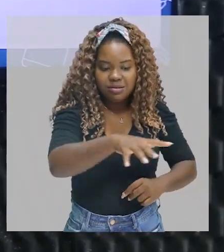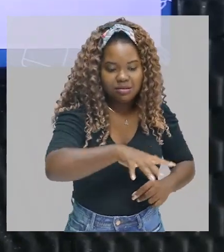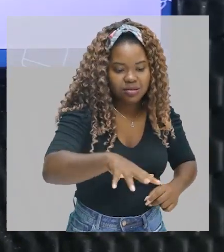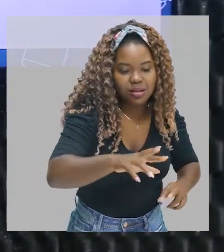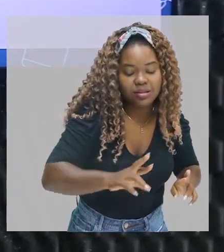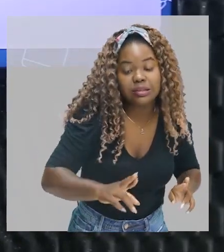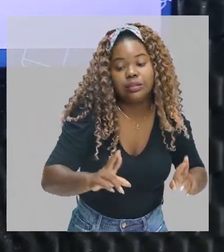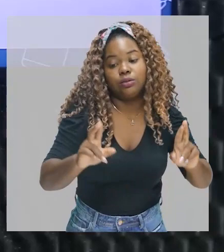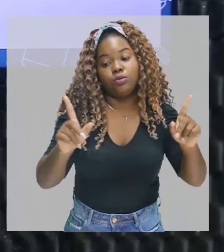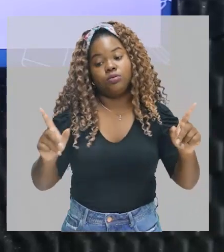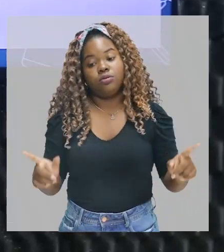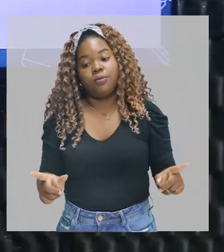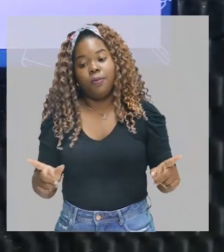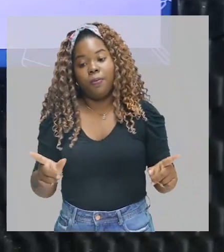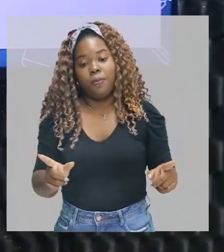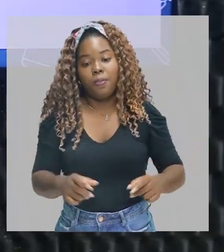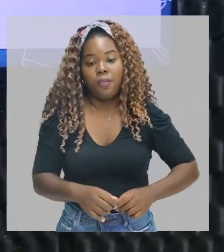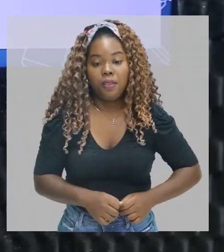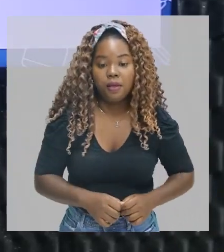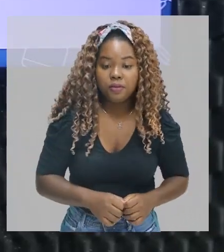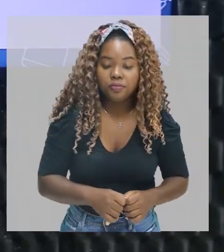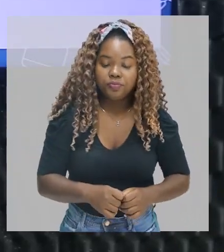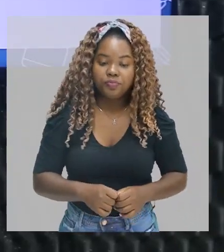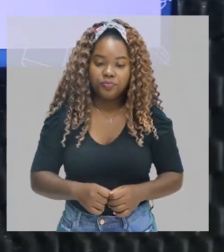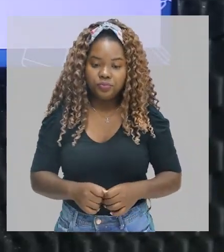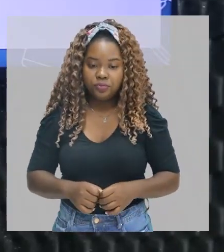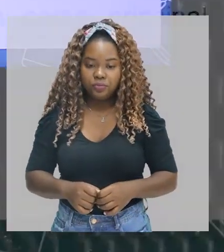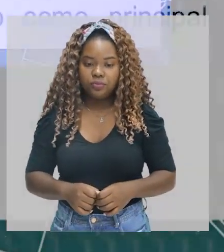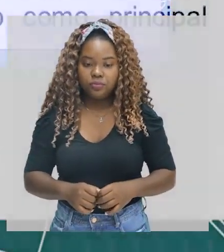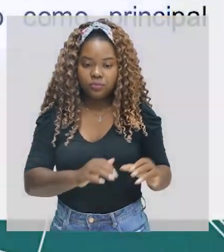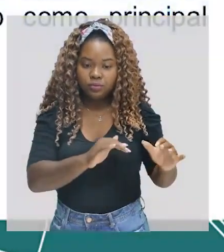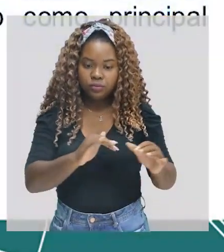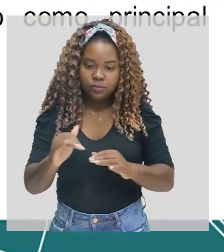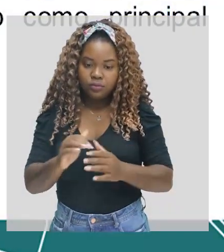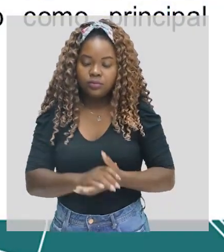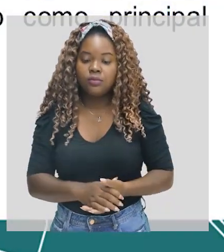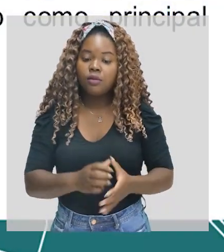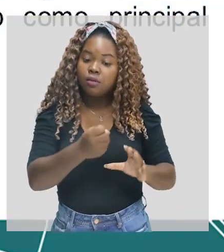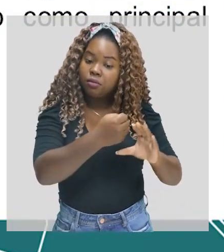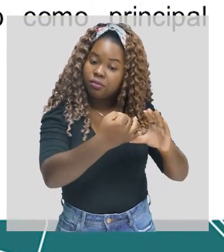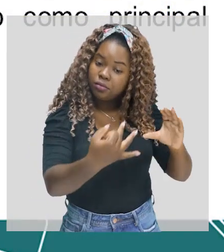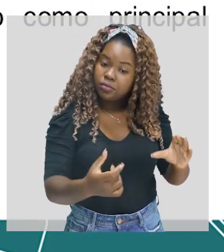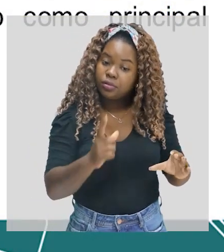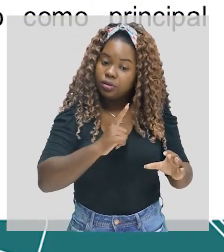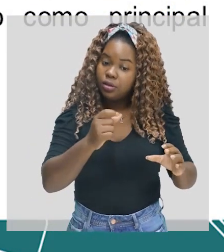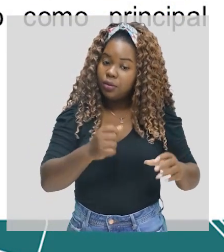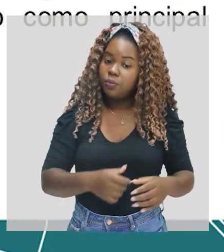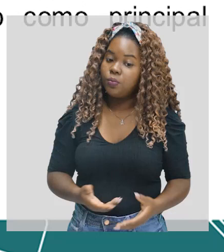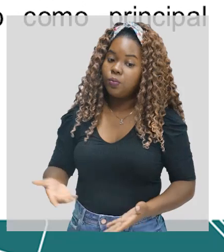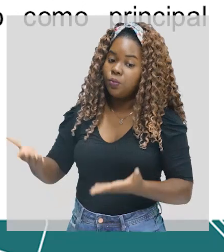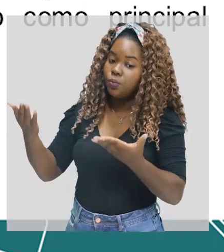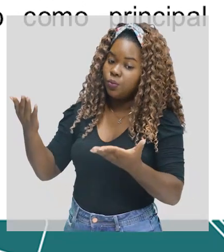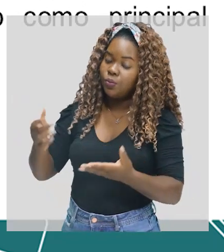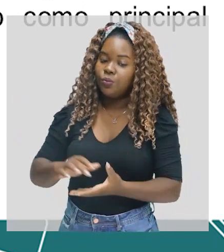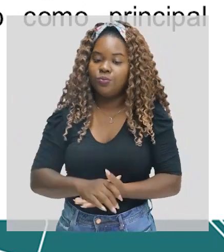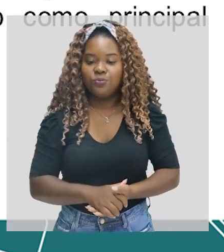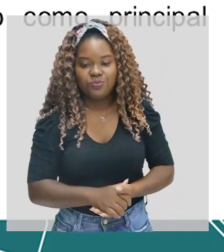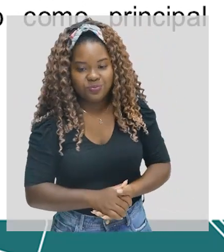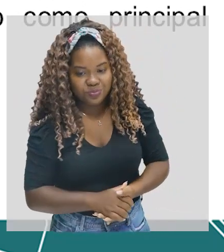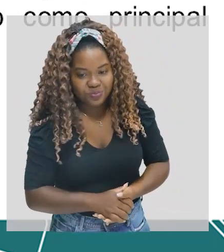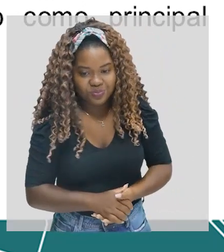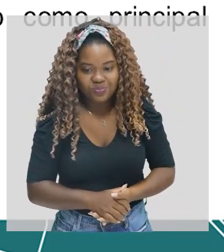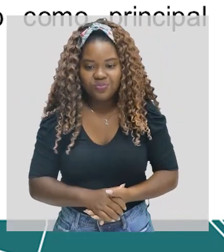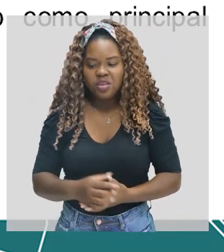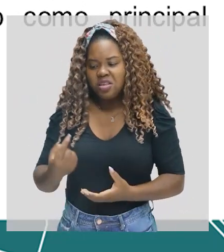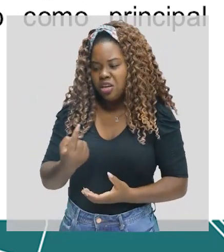são diferentes, tá bom? Ali, falando das características, eu tenho subjetividade